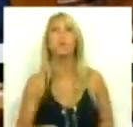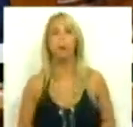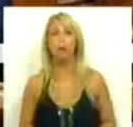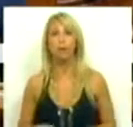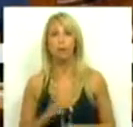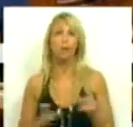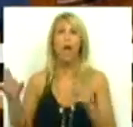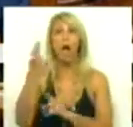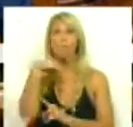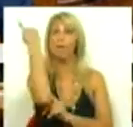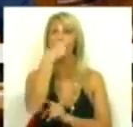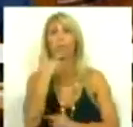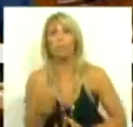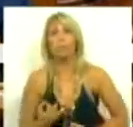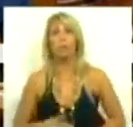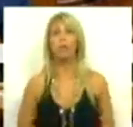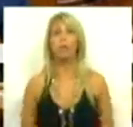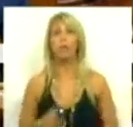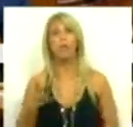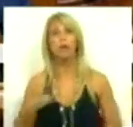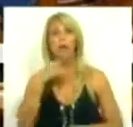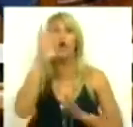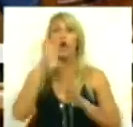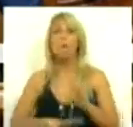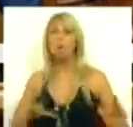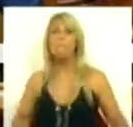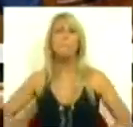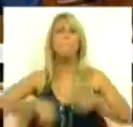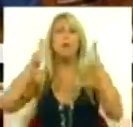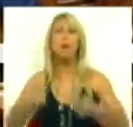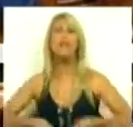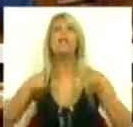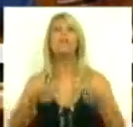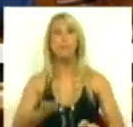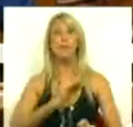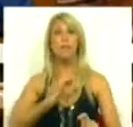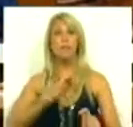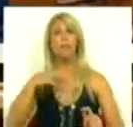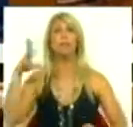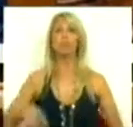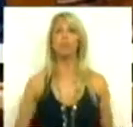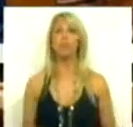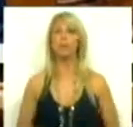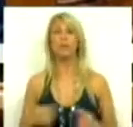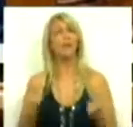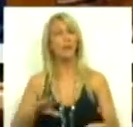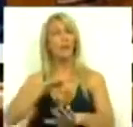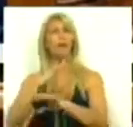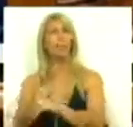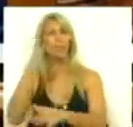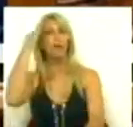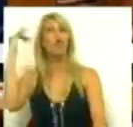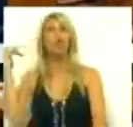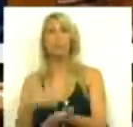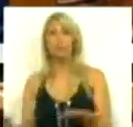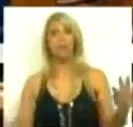Significa aumento de credibilidade. Significa condições melhores para investimento na dívida portuguesa. E há outros cujos